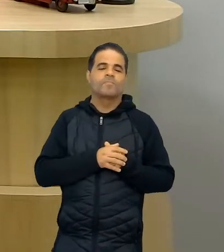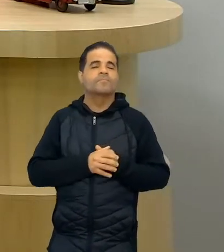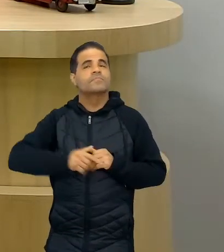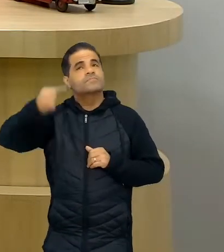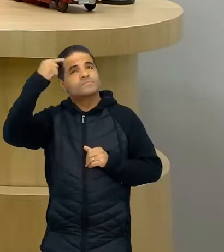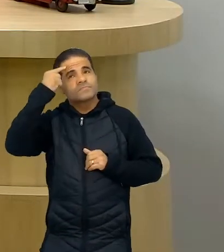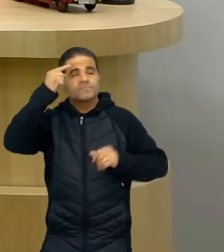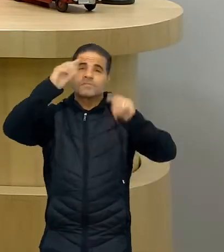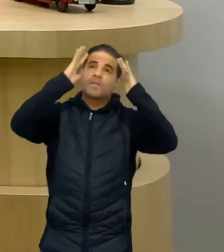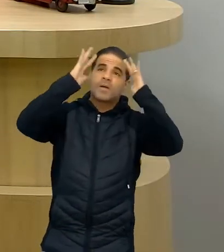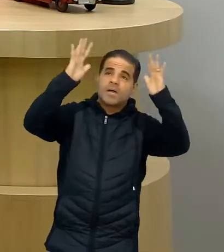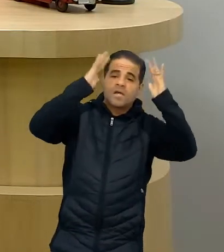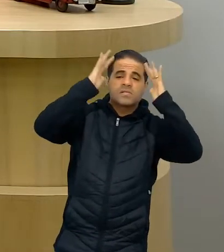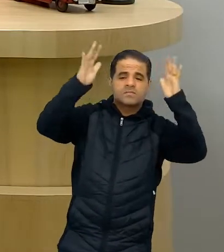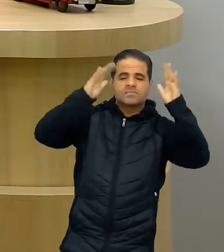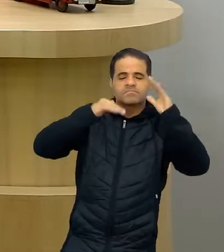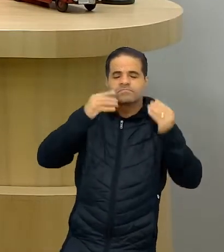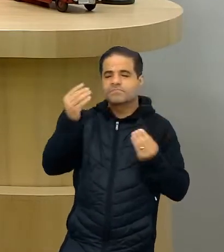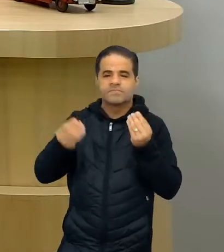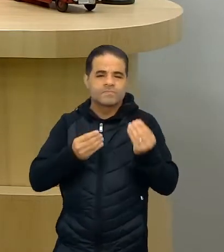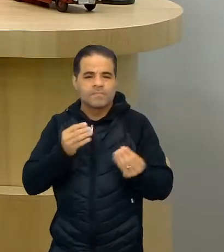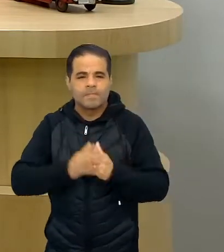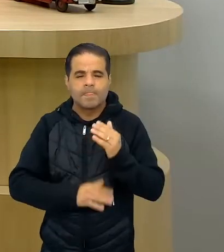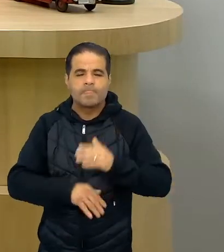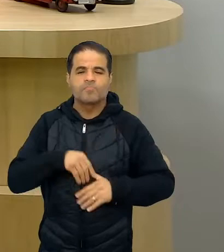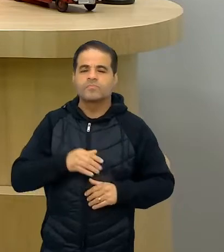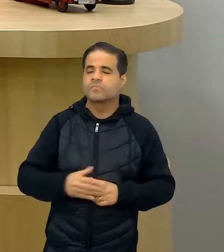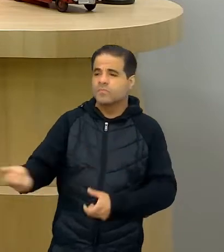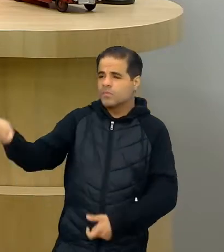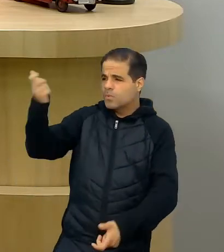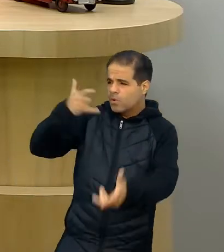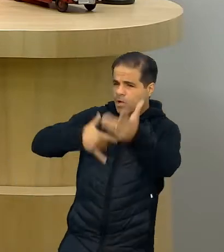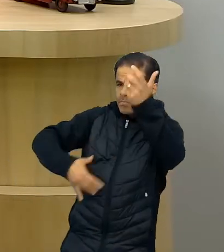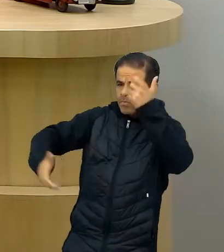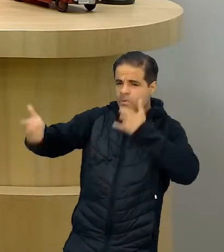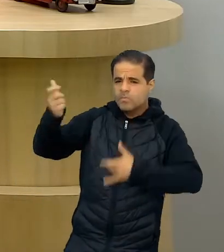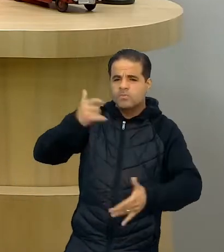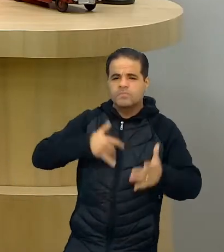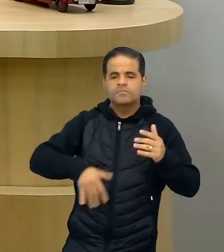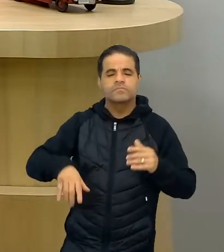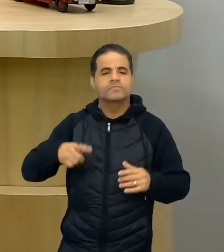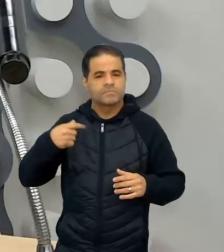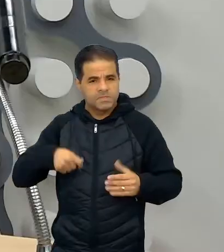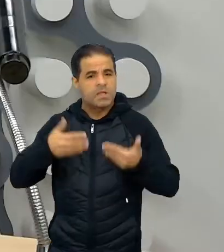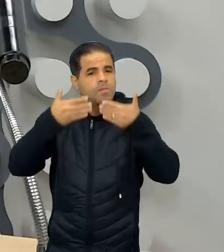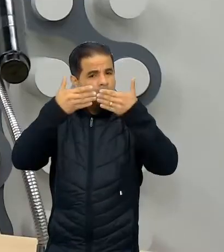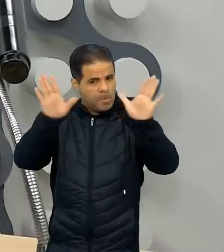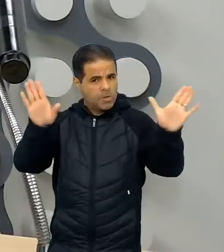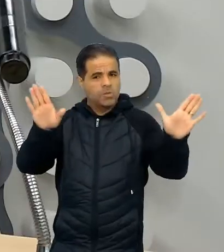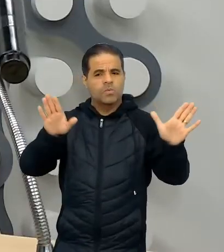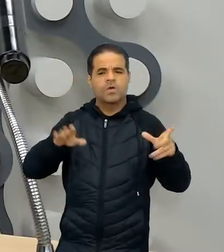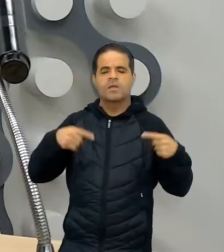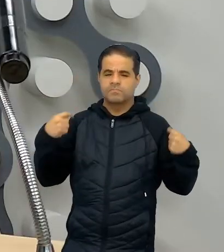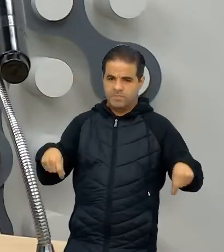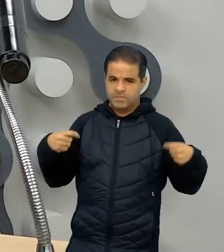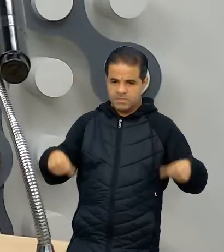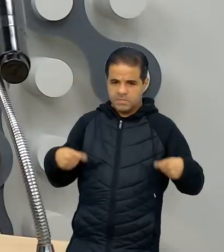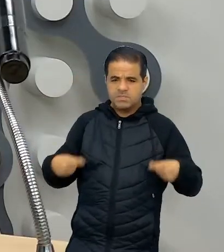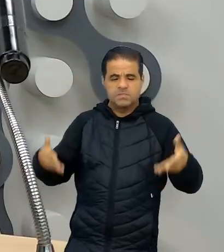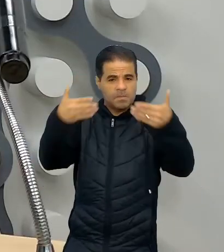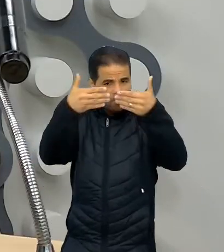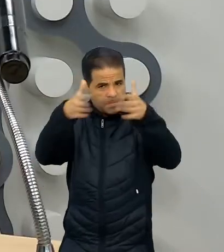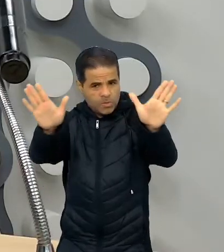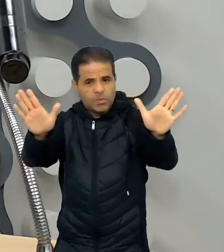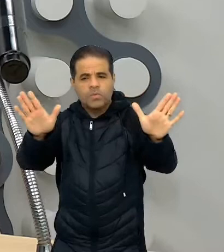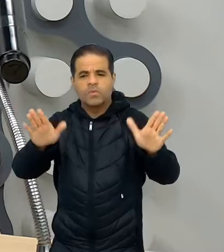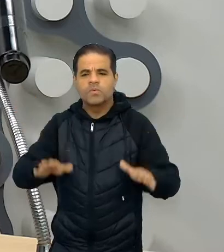Pensando aí, né? Pensando. Pensando agora que você está falando, ser locutor, tem que ter uma abertura, né? É, claro. Tem que ter aí